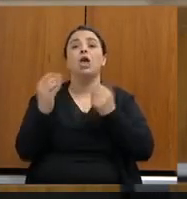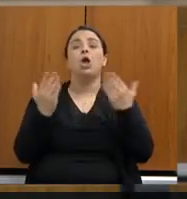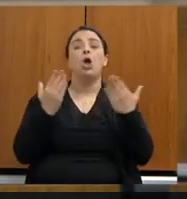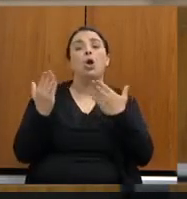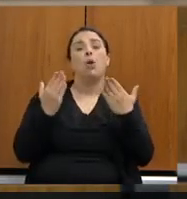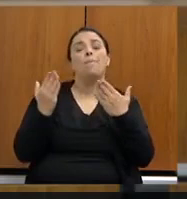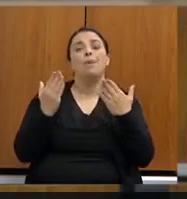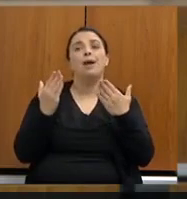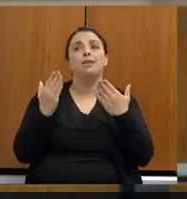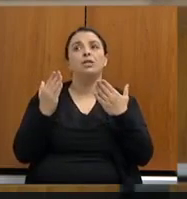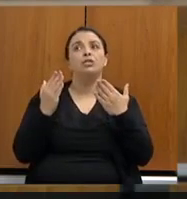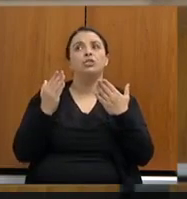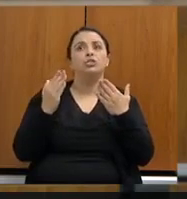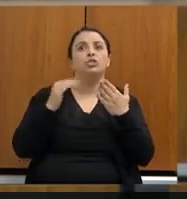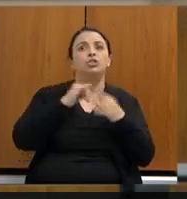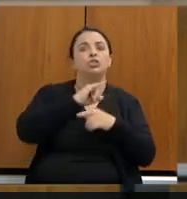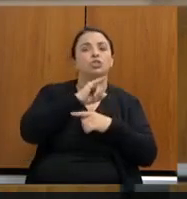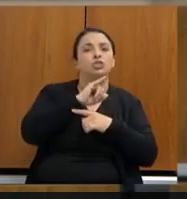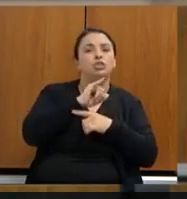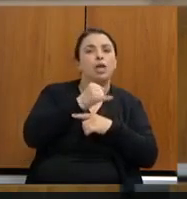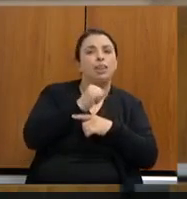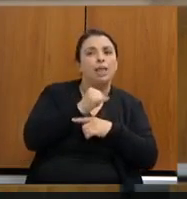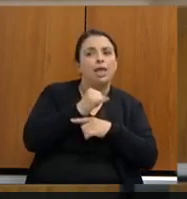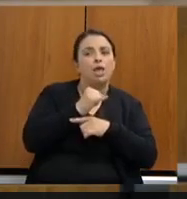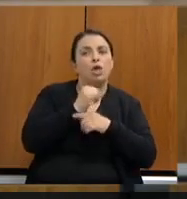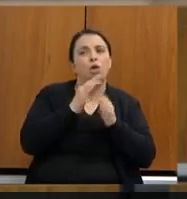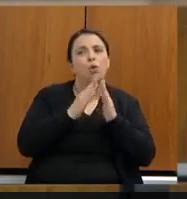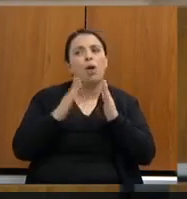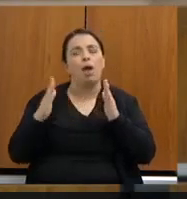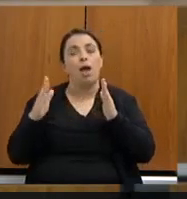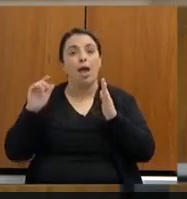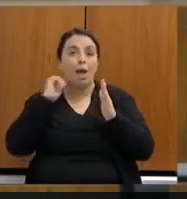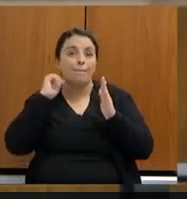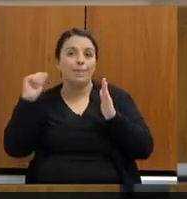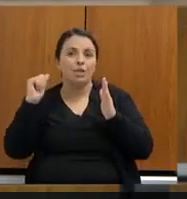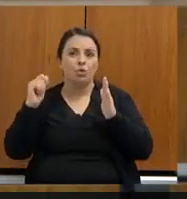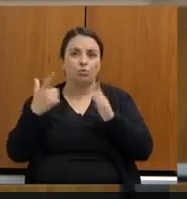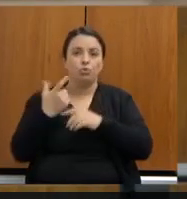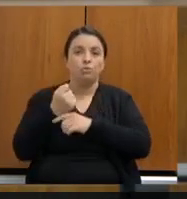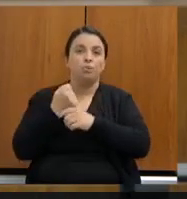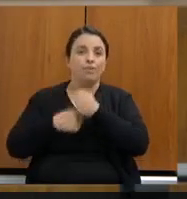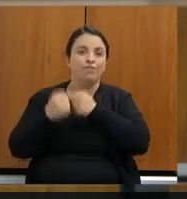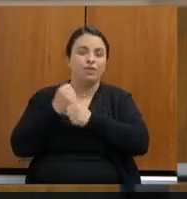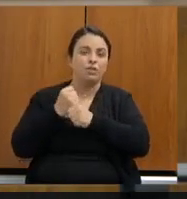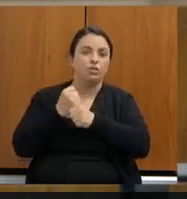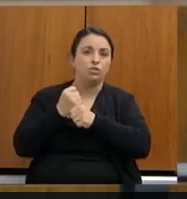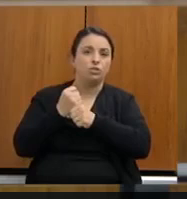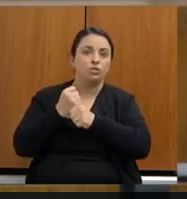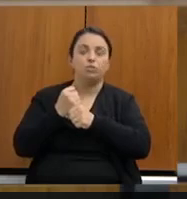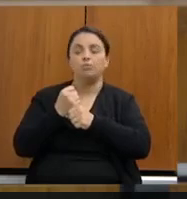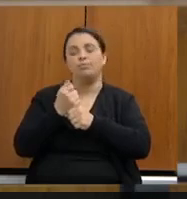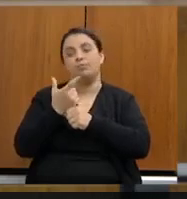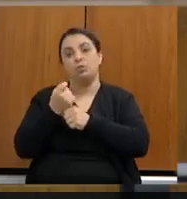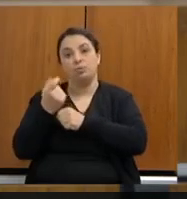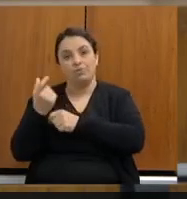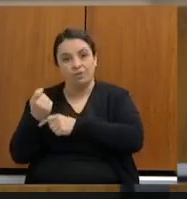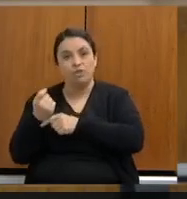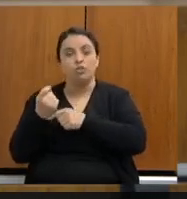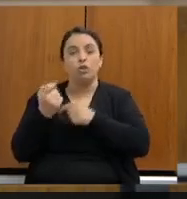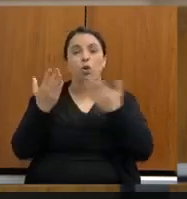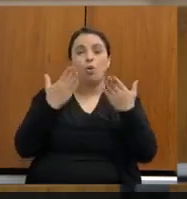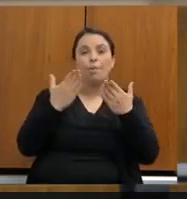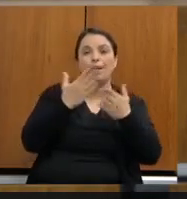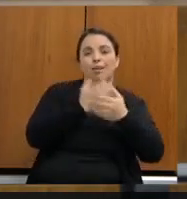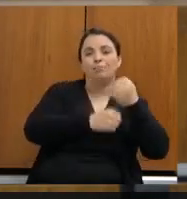entre Janeiro de Janeiro abril de 2020 ao mesmo período 2021 aumento de quase dez porcento